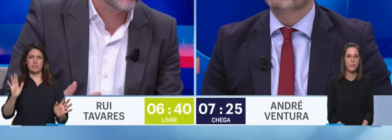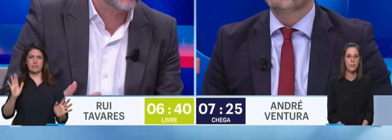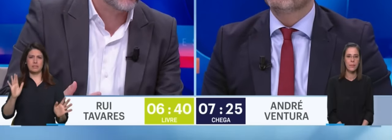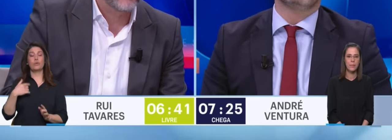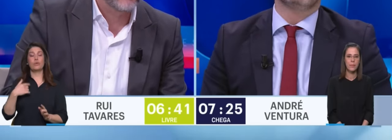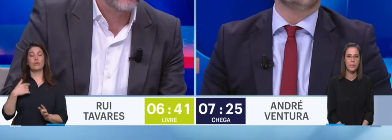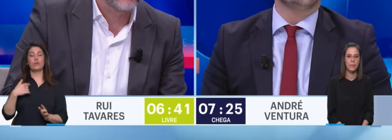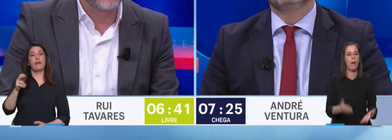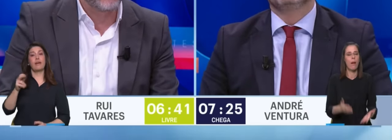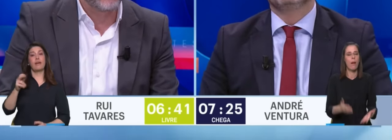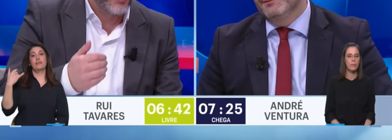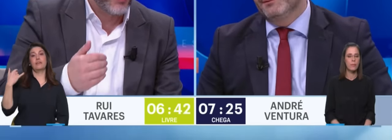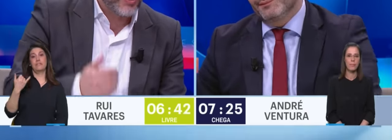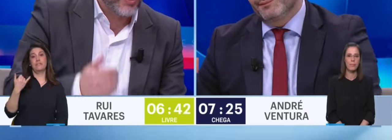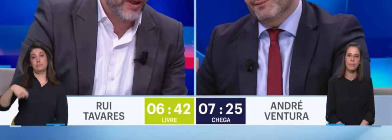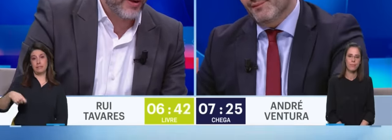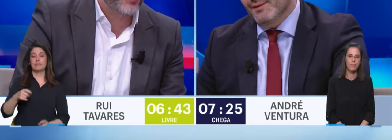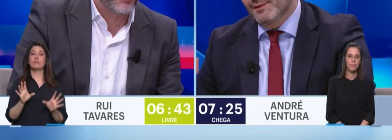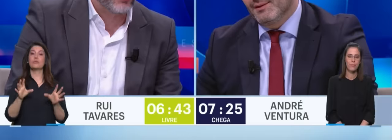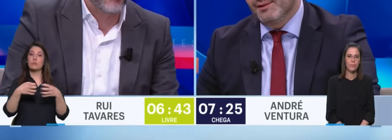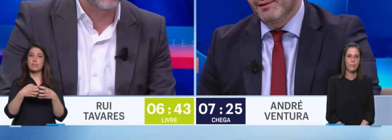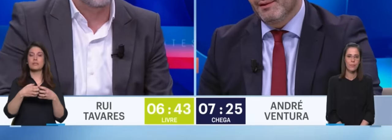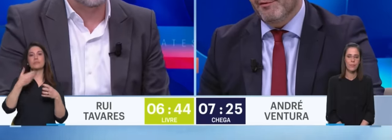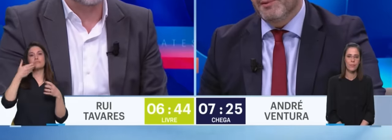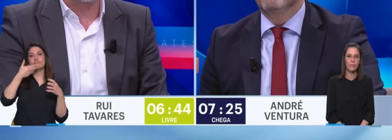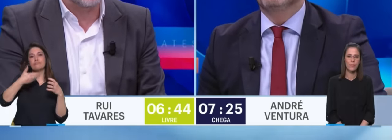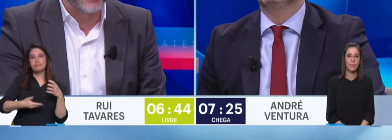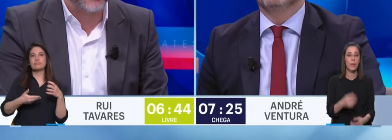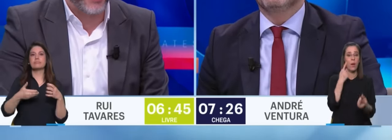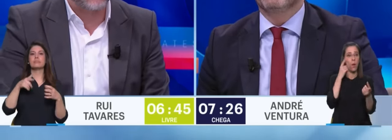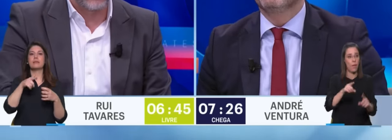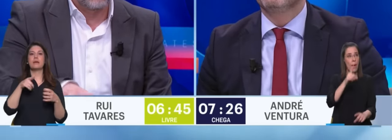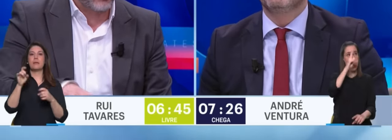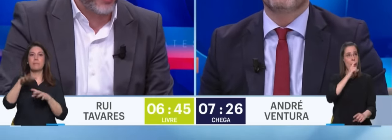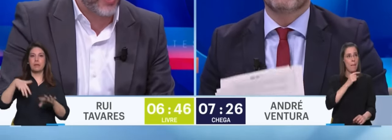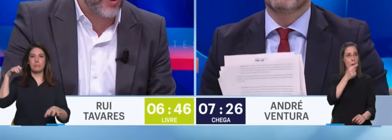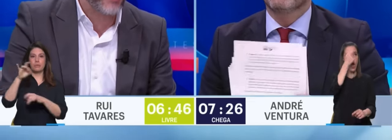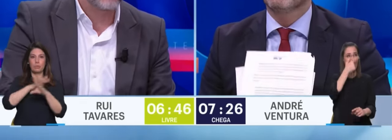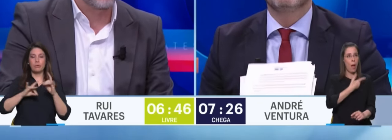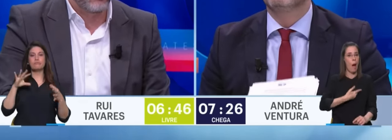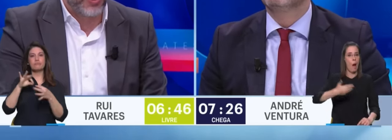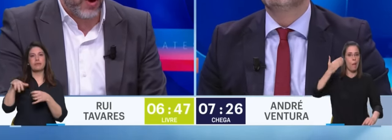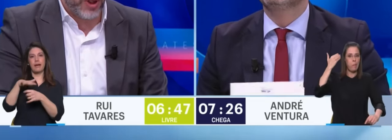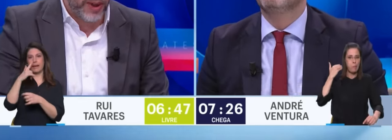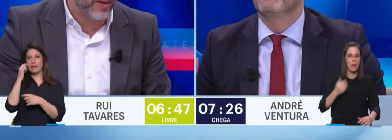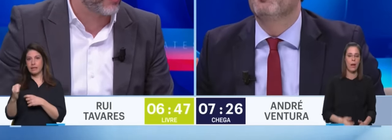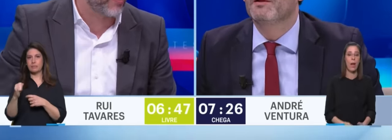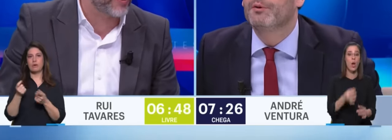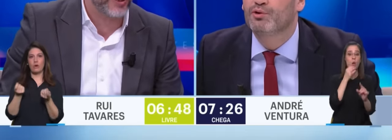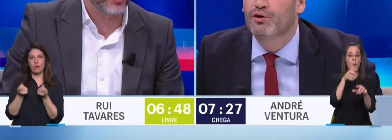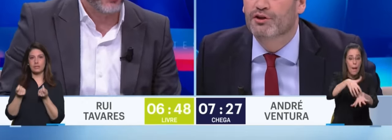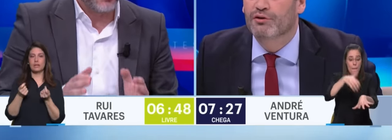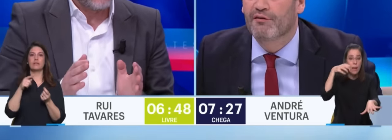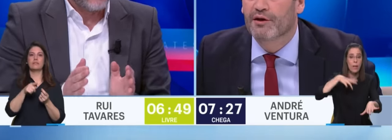vice-presidente da comissão na especial do Parlamento europeu para a criminalidade organizada corrupção e falar do